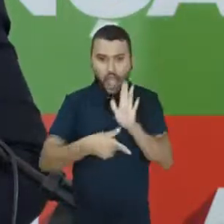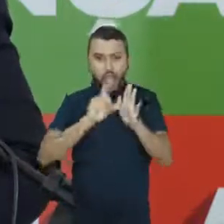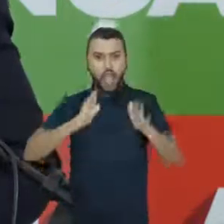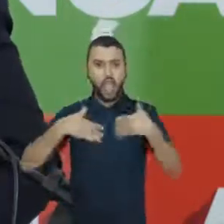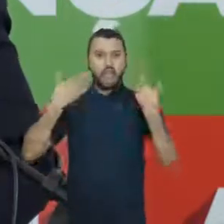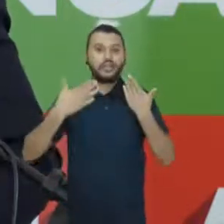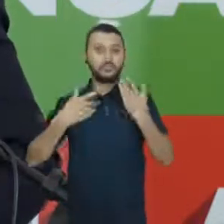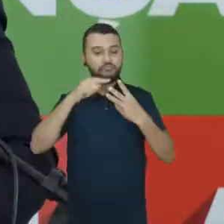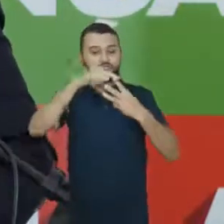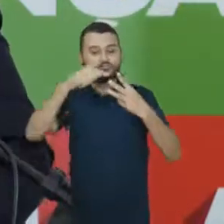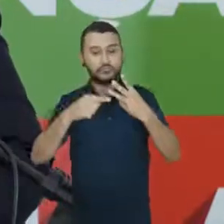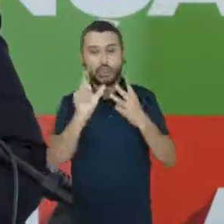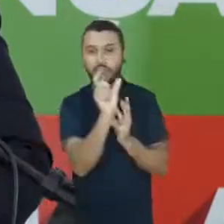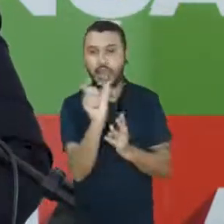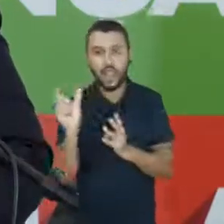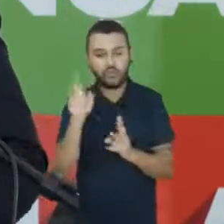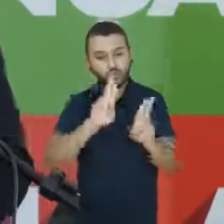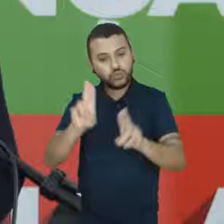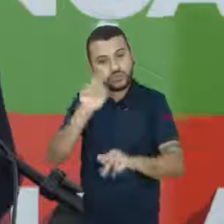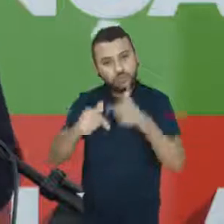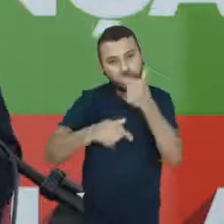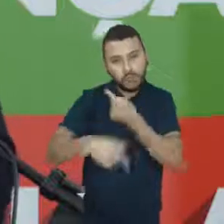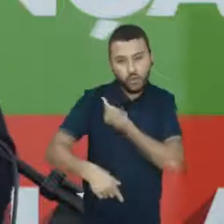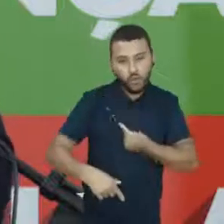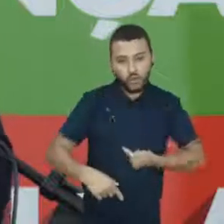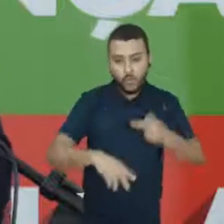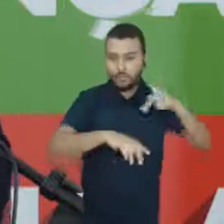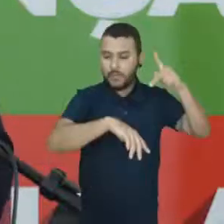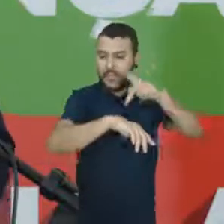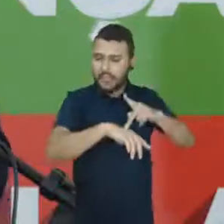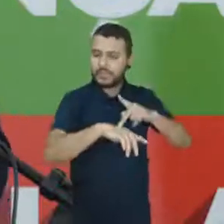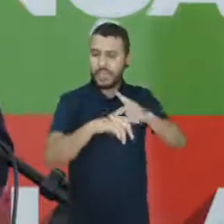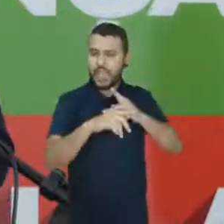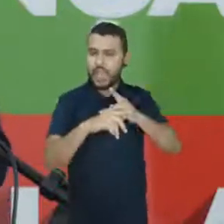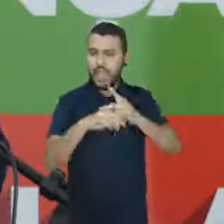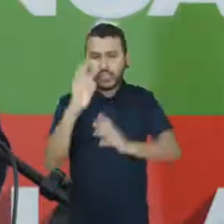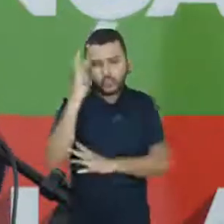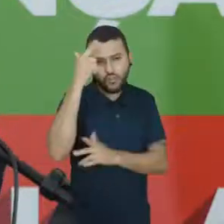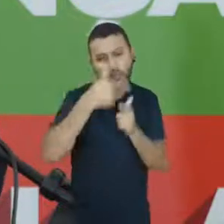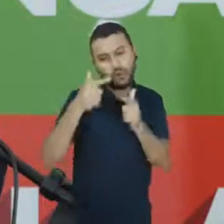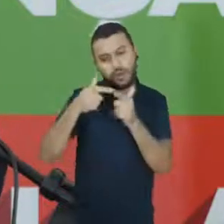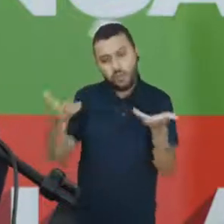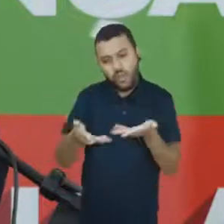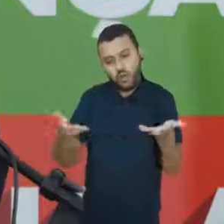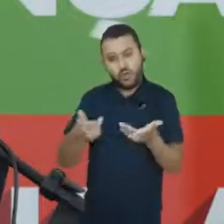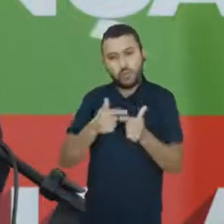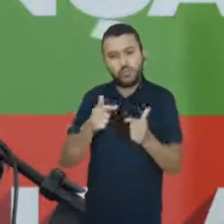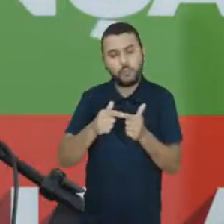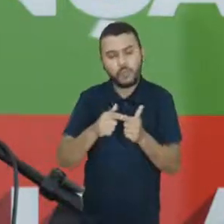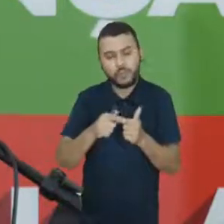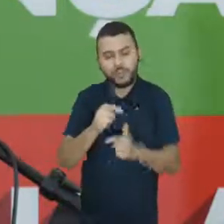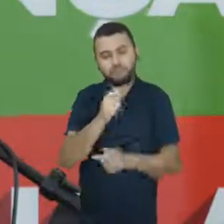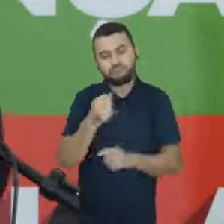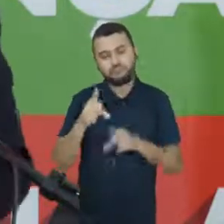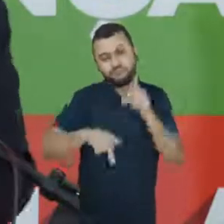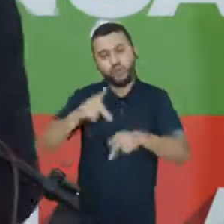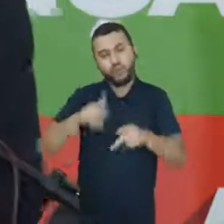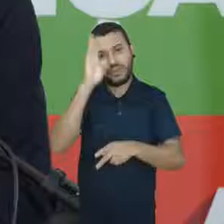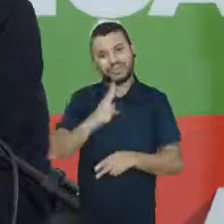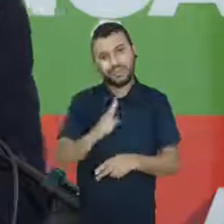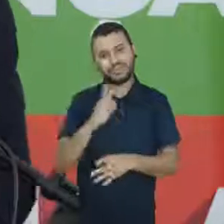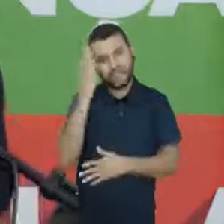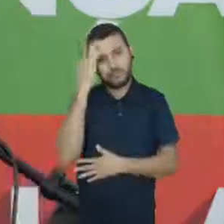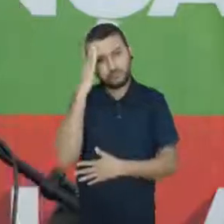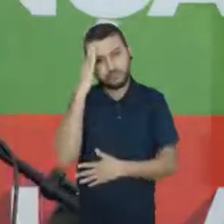palavras, a gente vai governar esse país e resolver os problemas que hoje afligem milhões de brasileiros. Tá?